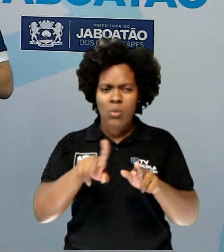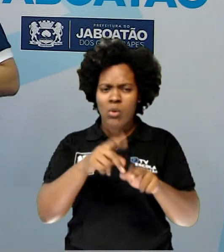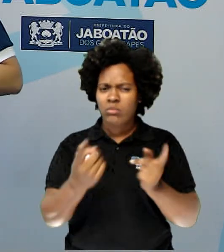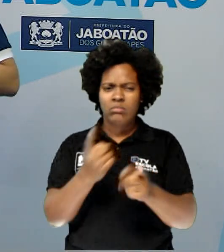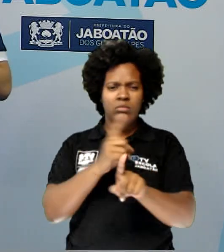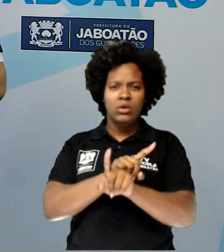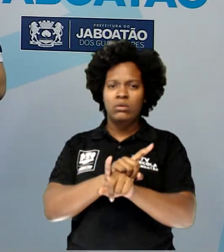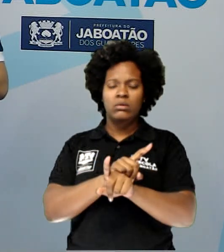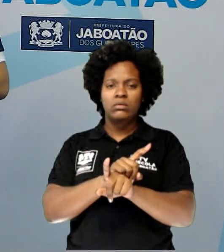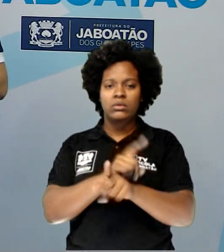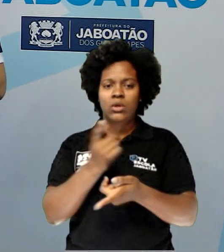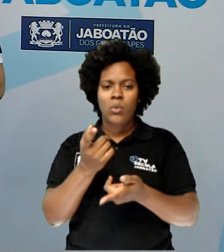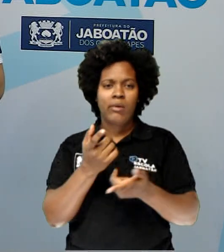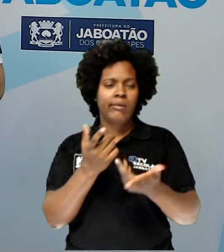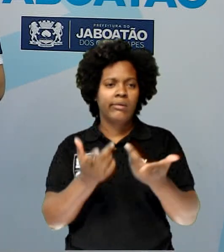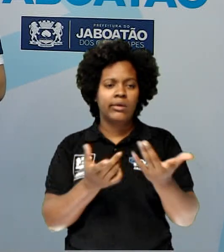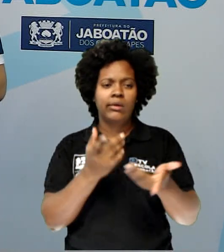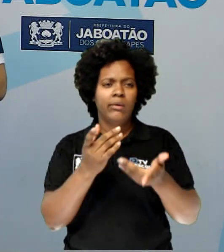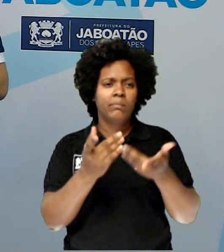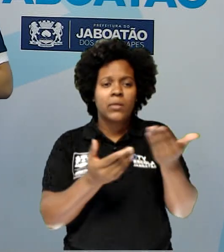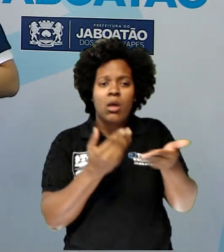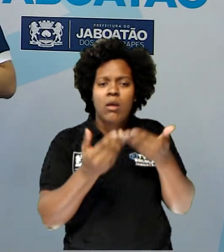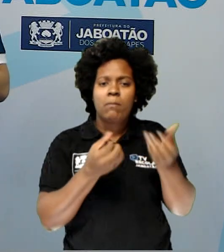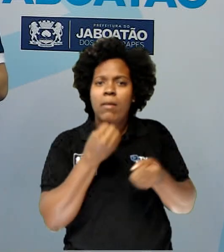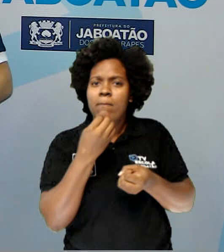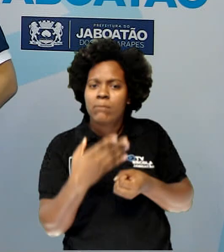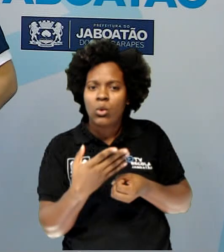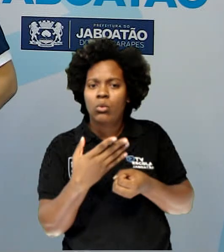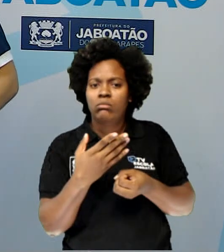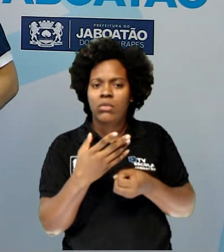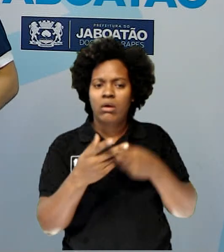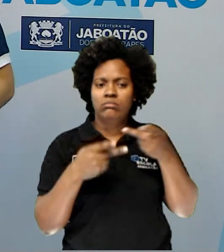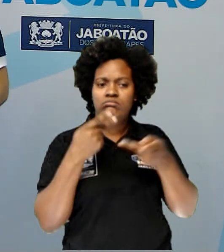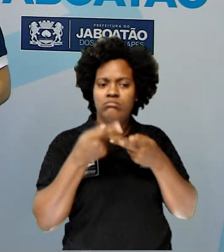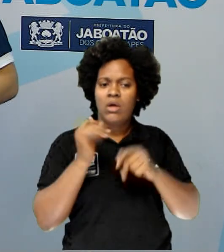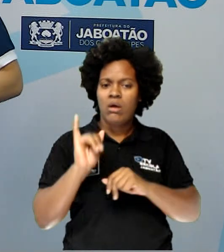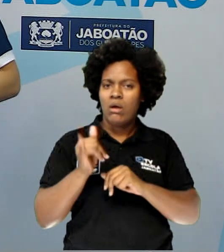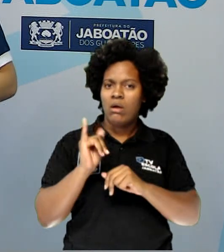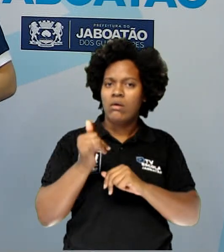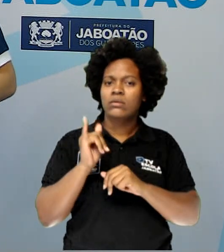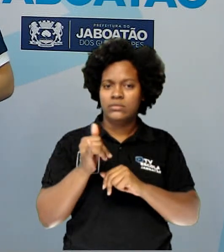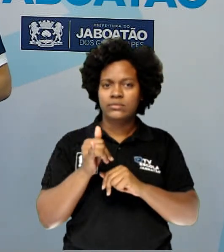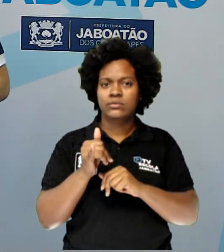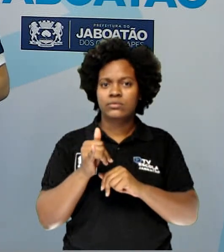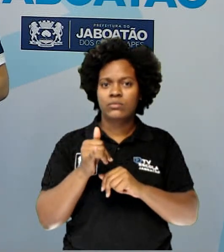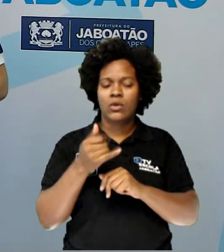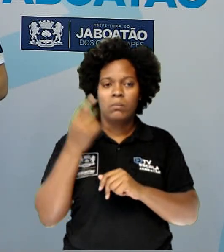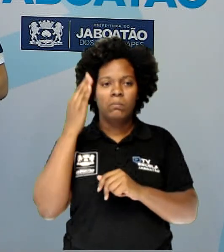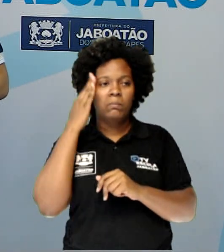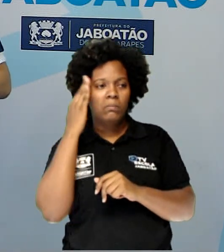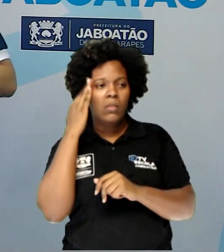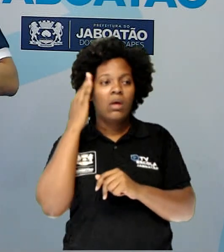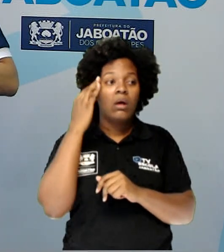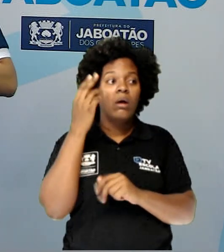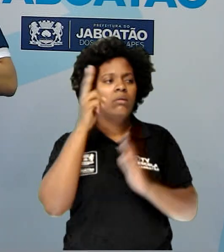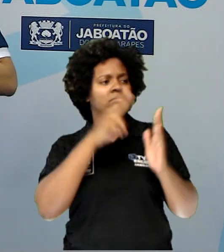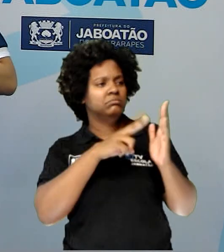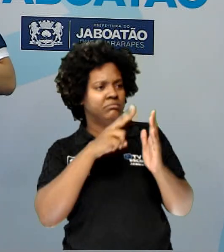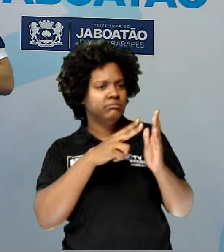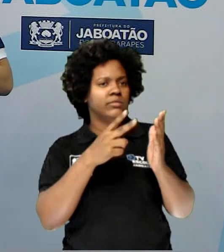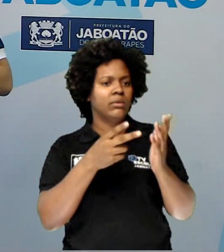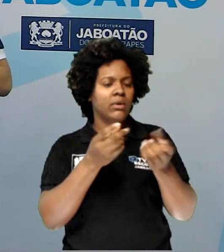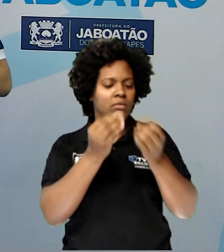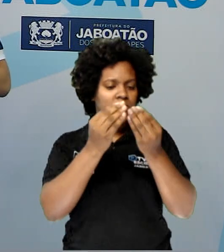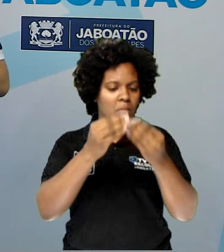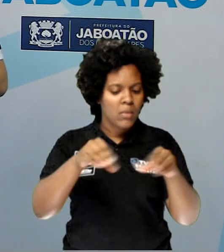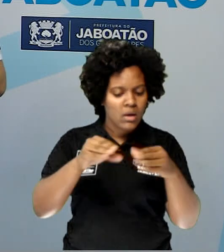isso dá uma dinâmica à narrativa, uma certa agilidade no que diz respeito ao entendimento das ideias, porque elas ficam